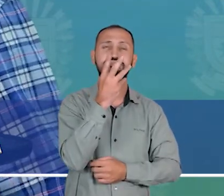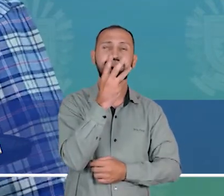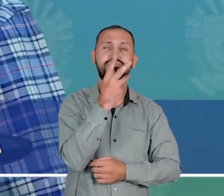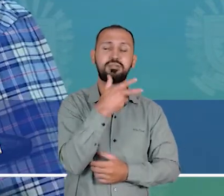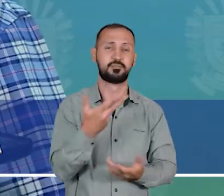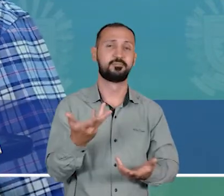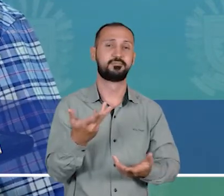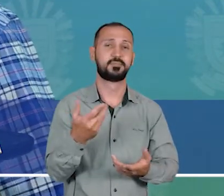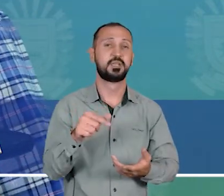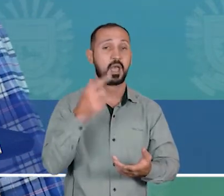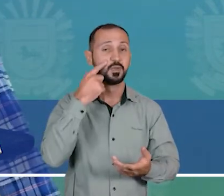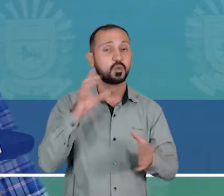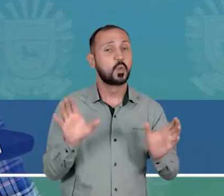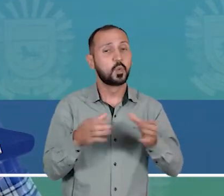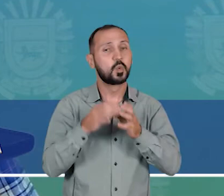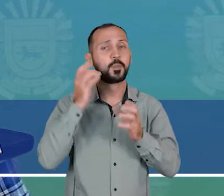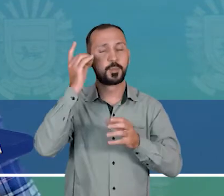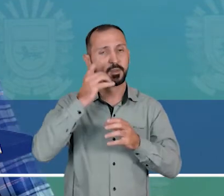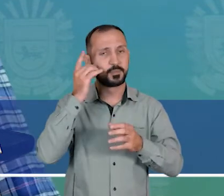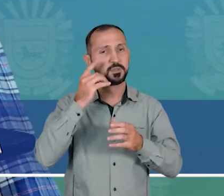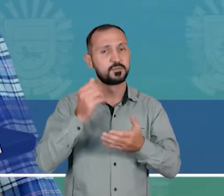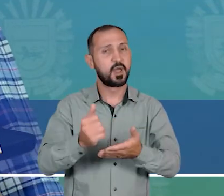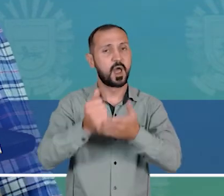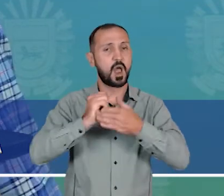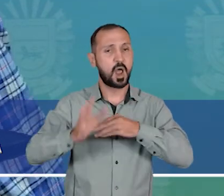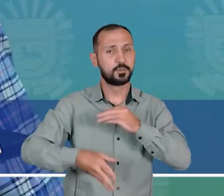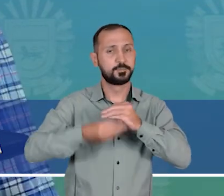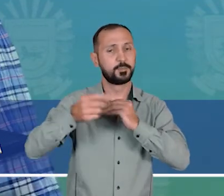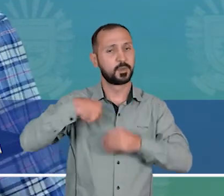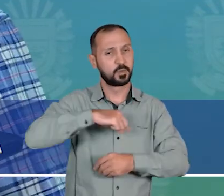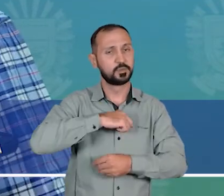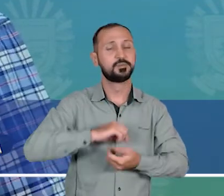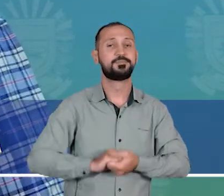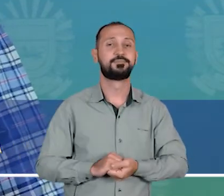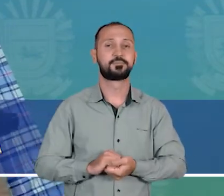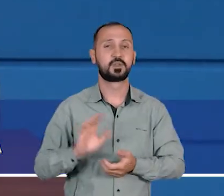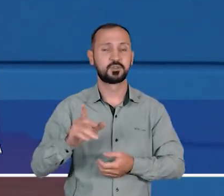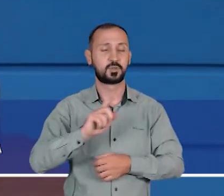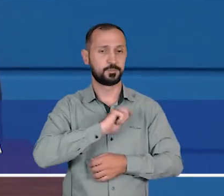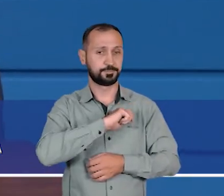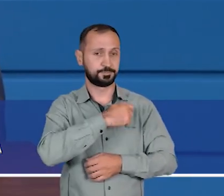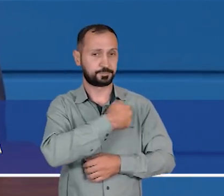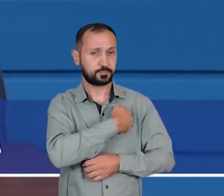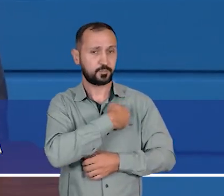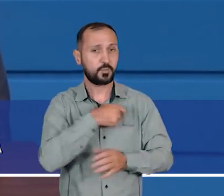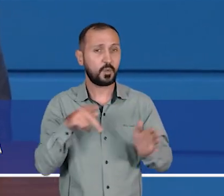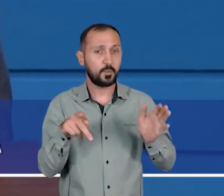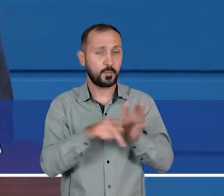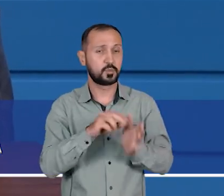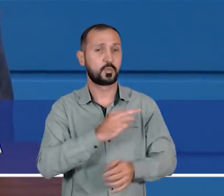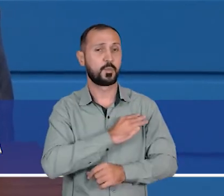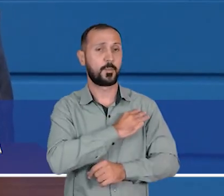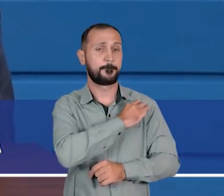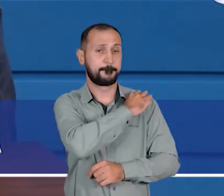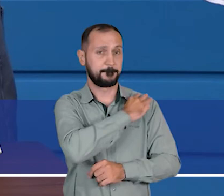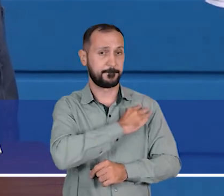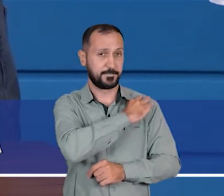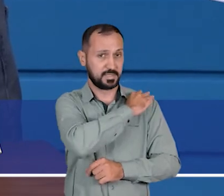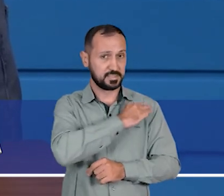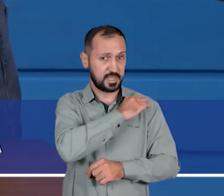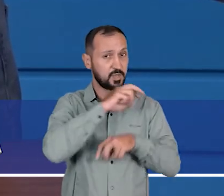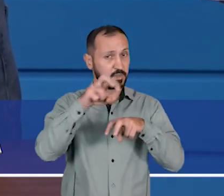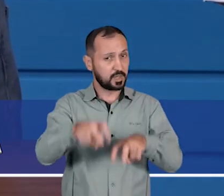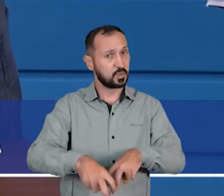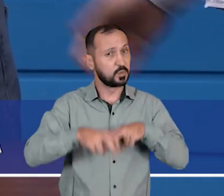muito devagar. E eu acho que assim, com essa frente parlamentar, acho que só tem a agregar para nós produtores. Já o auditor fiscal do Ministério da Agricultura,